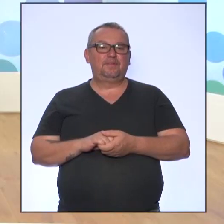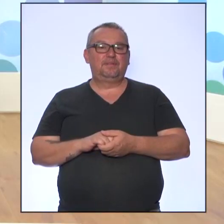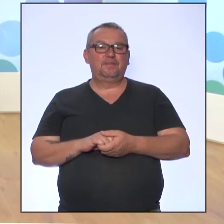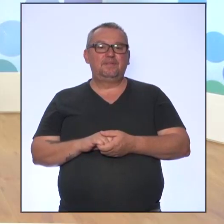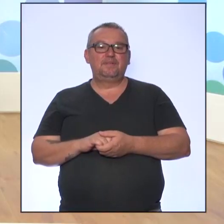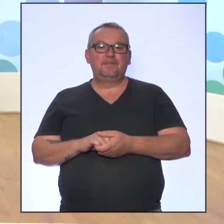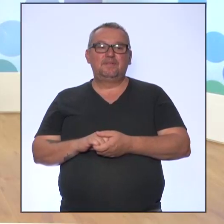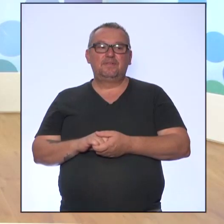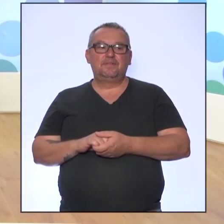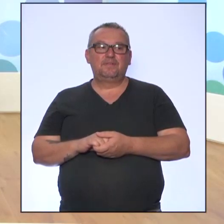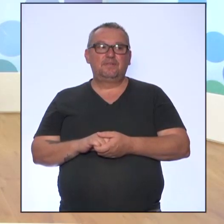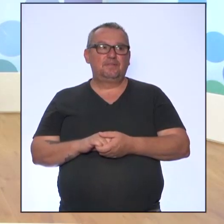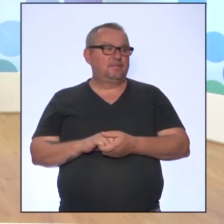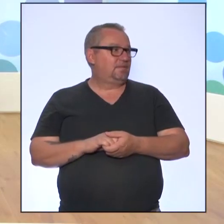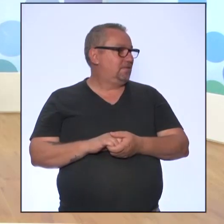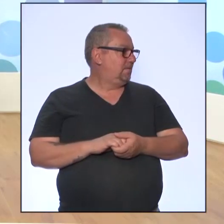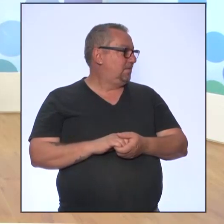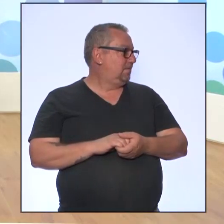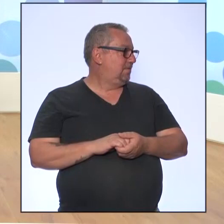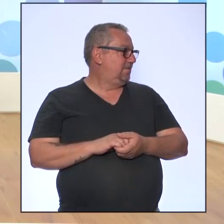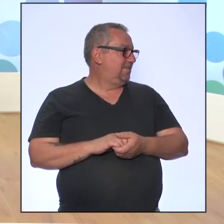Trocou.